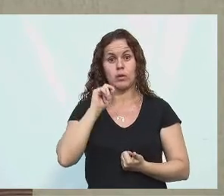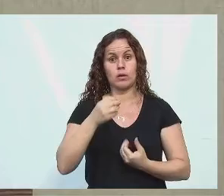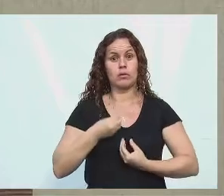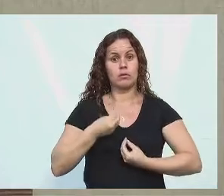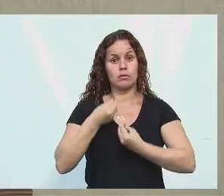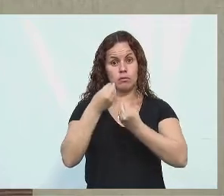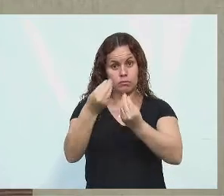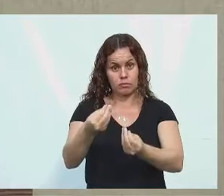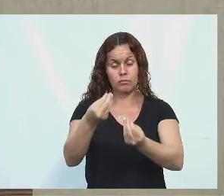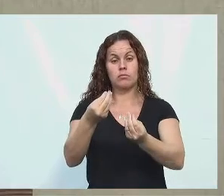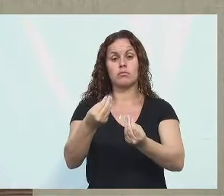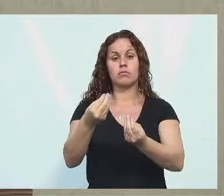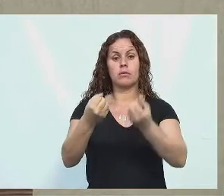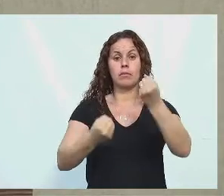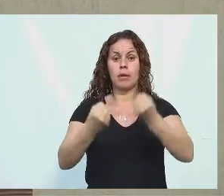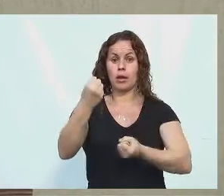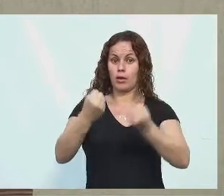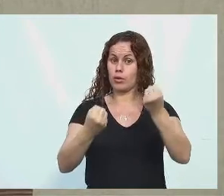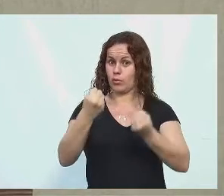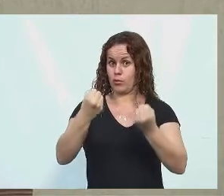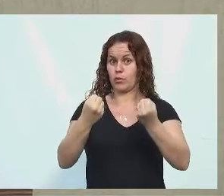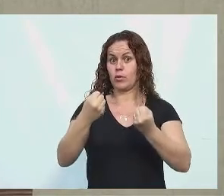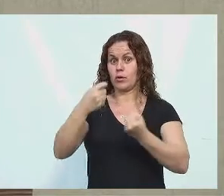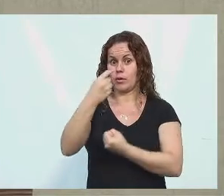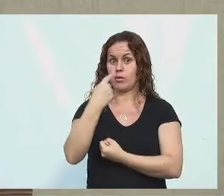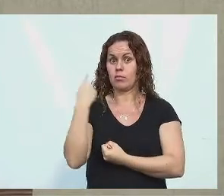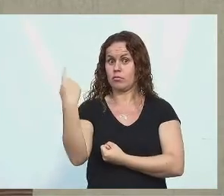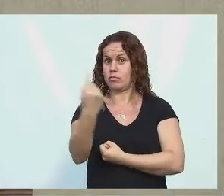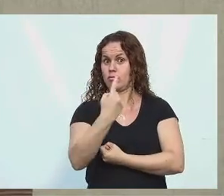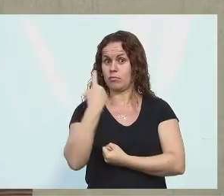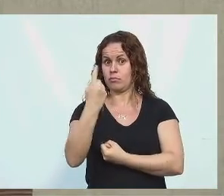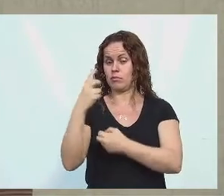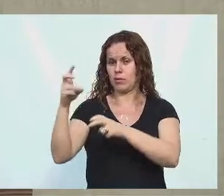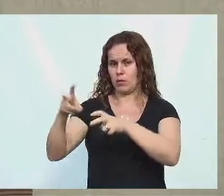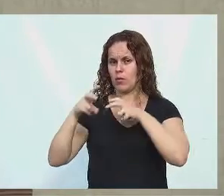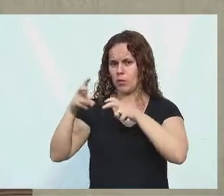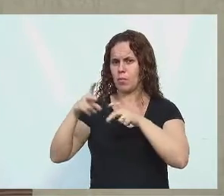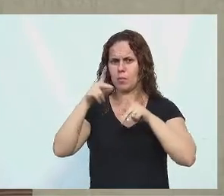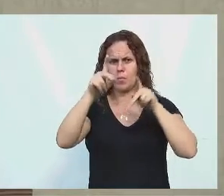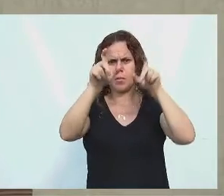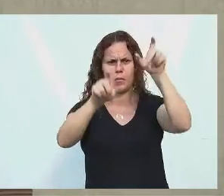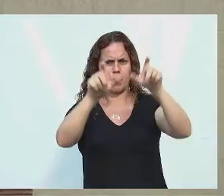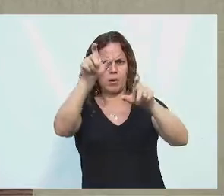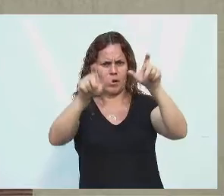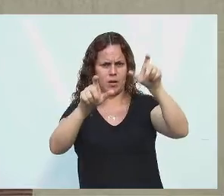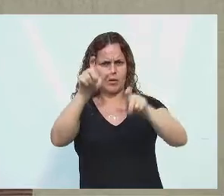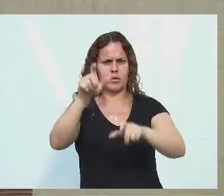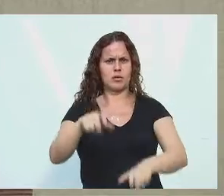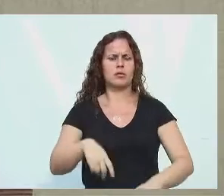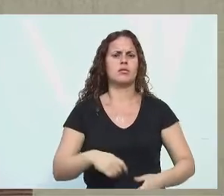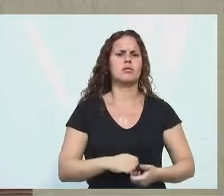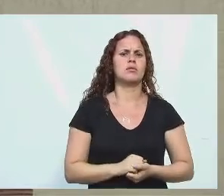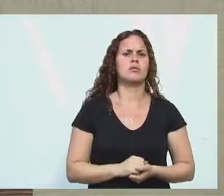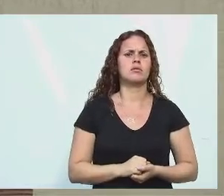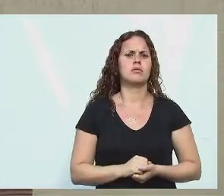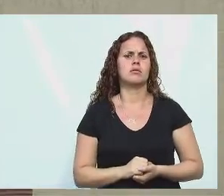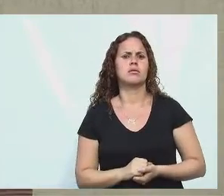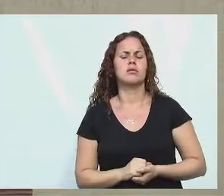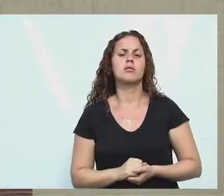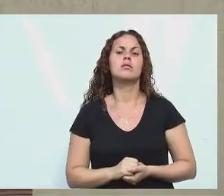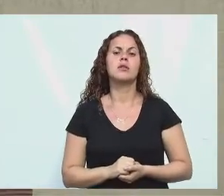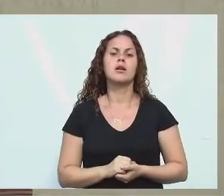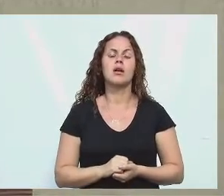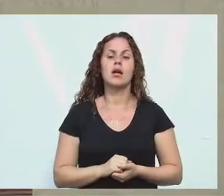doação da patrulha rural. Essa patrulha rural, população viçosense, ela foi... Deixa eu tirar meu brinco aqui. Essa